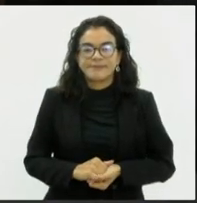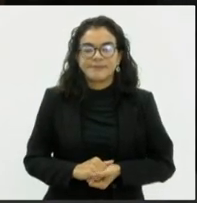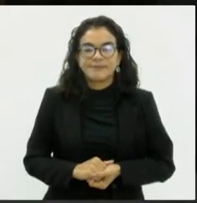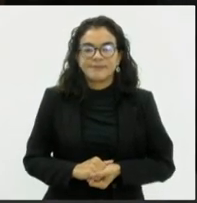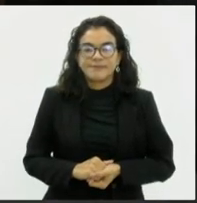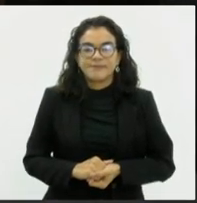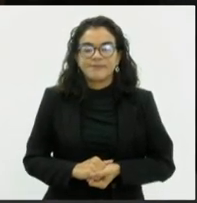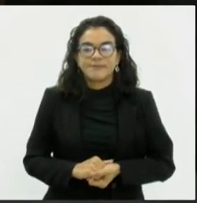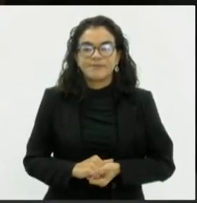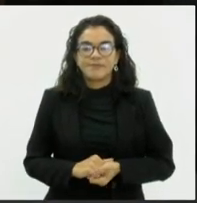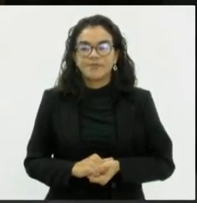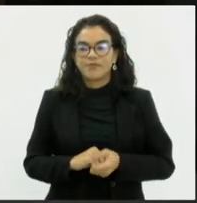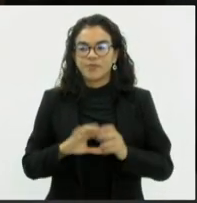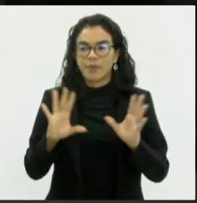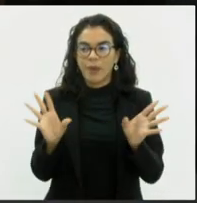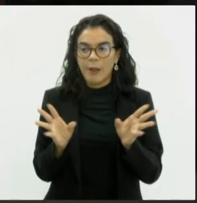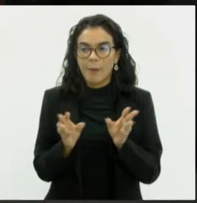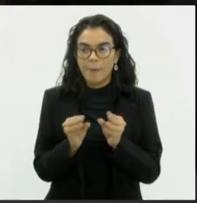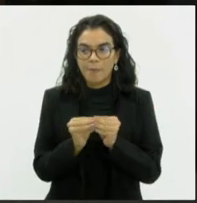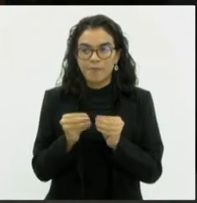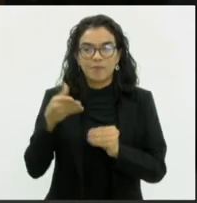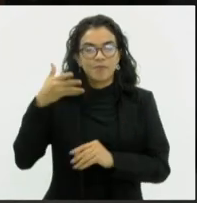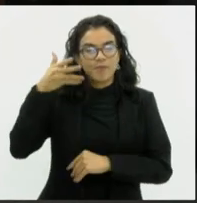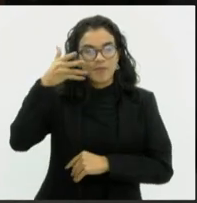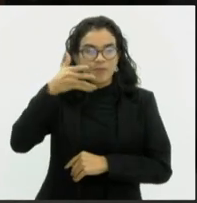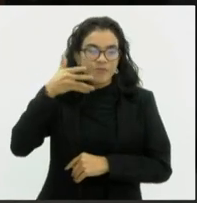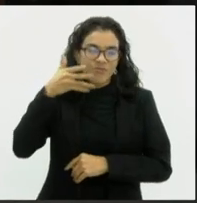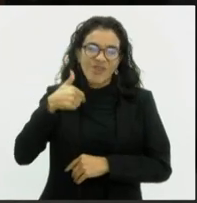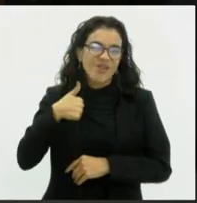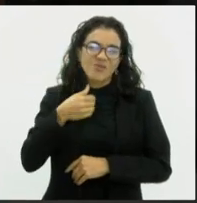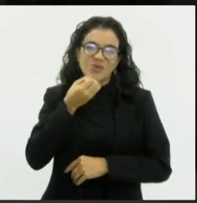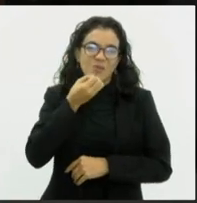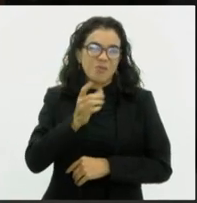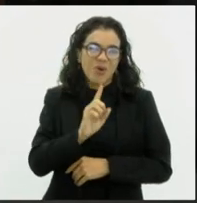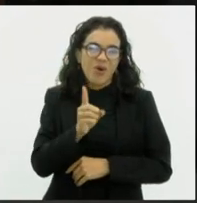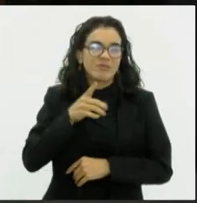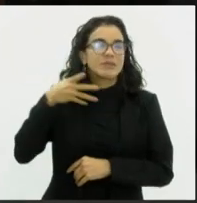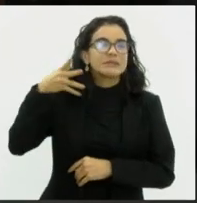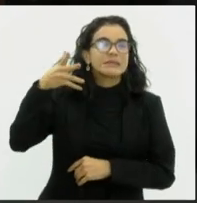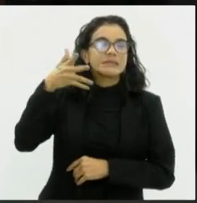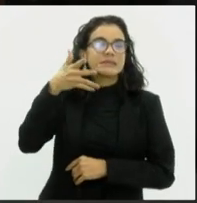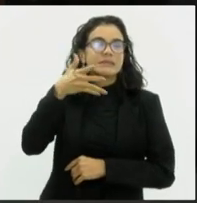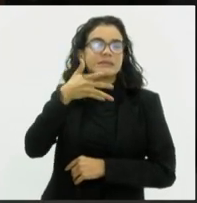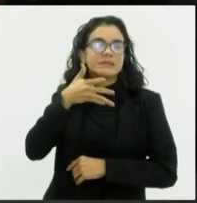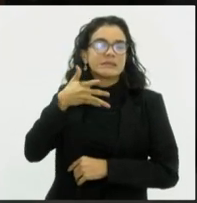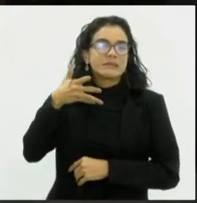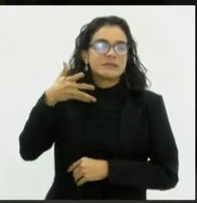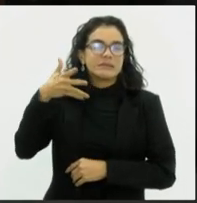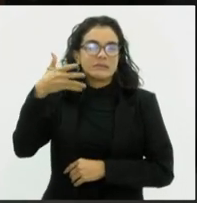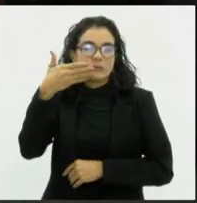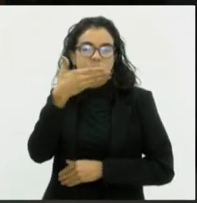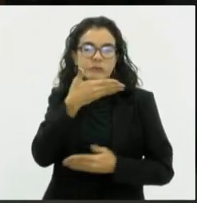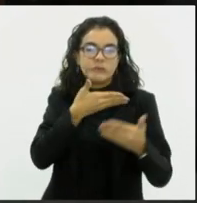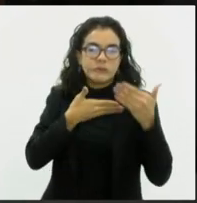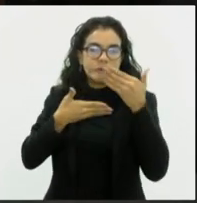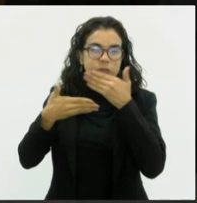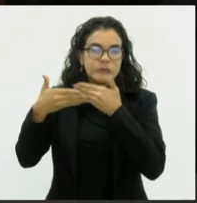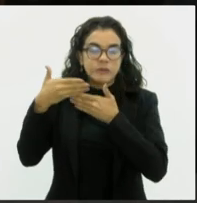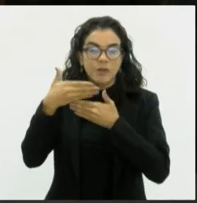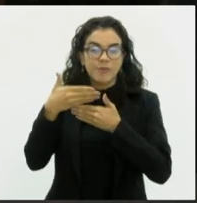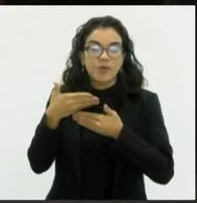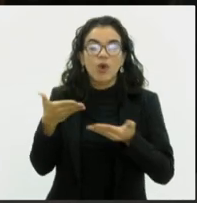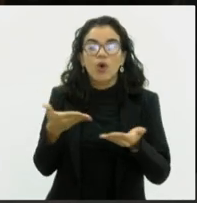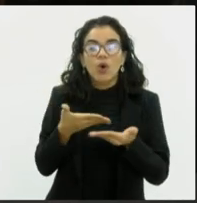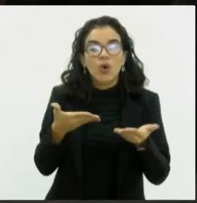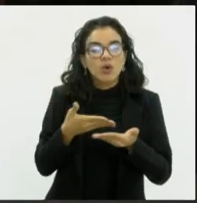Eu quero fazer um breve discursozinho, que eu não sou muito bom em discurso, né? Mas tem escrito aqui, né? Hoje é um